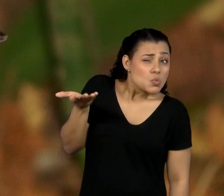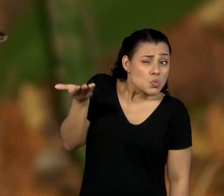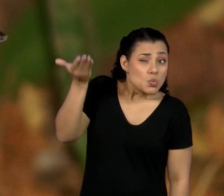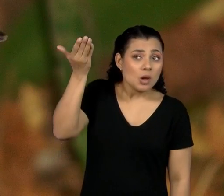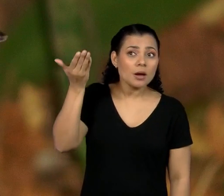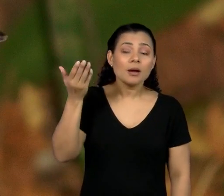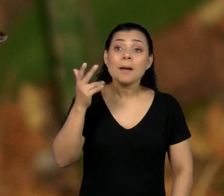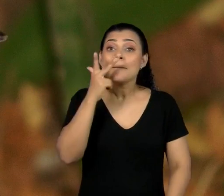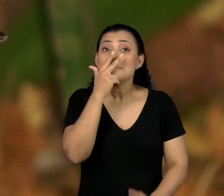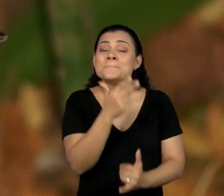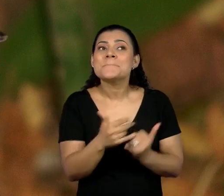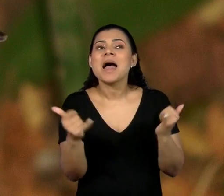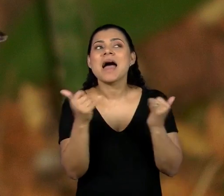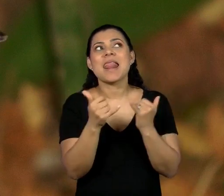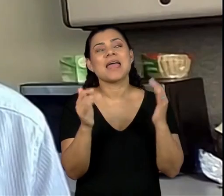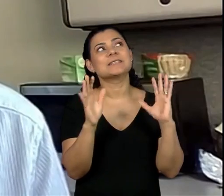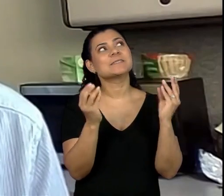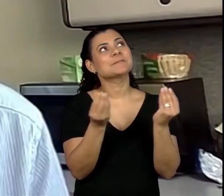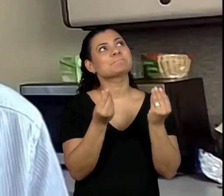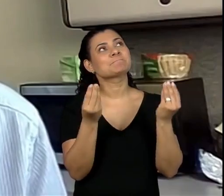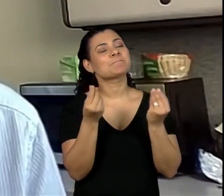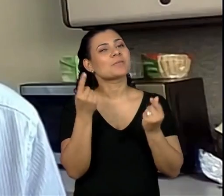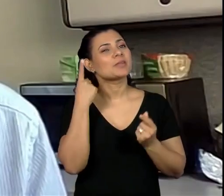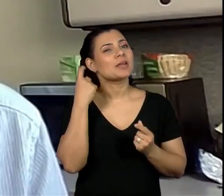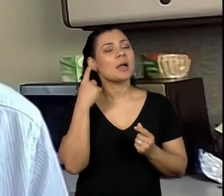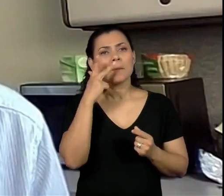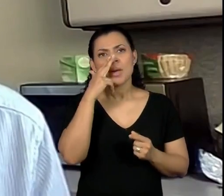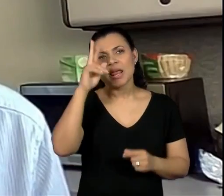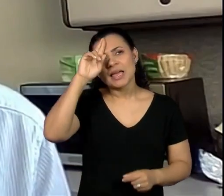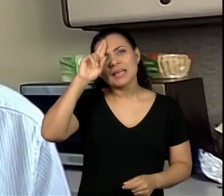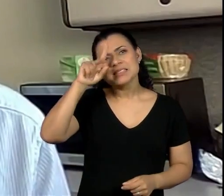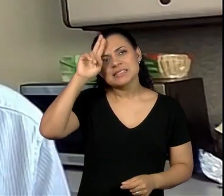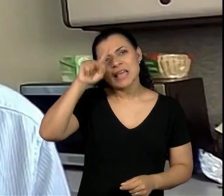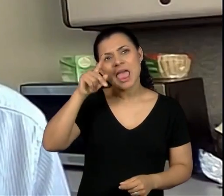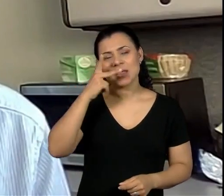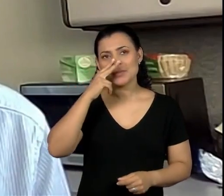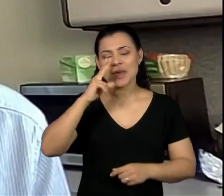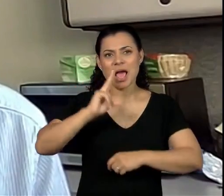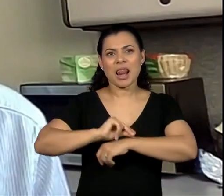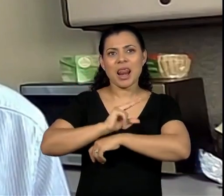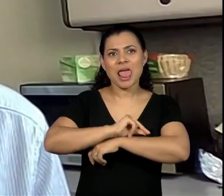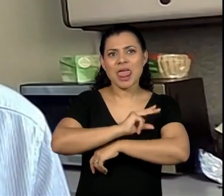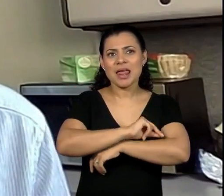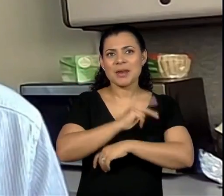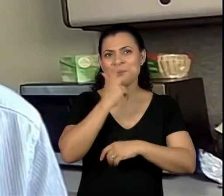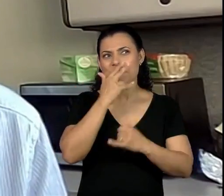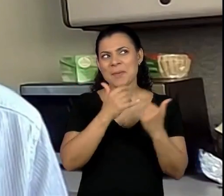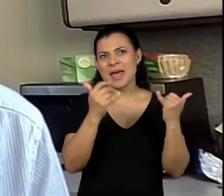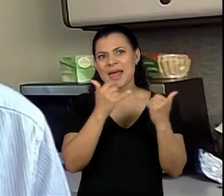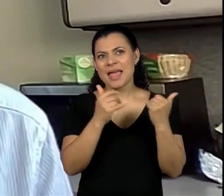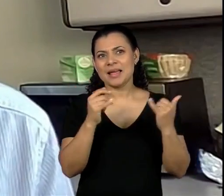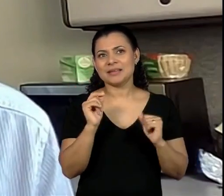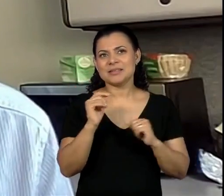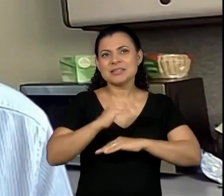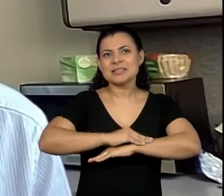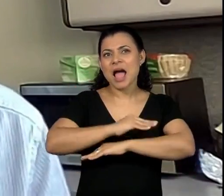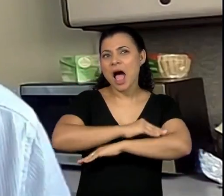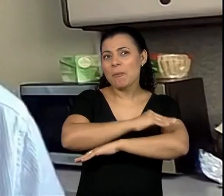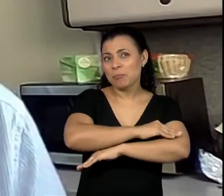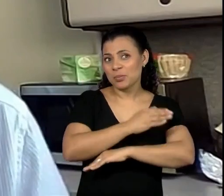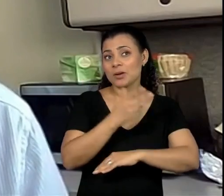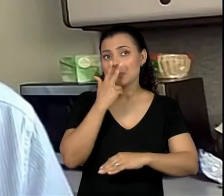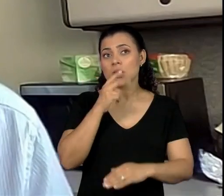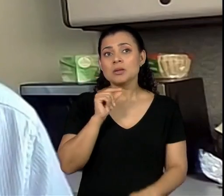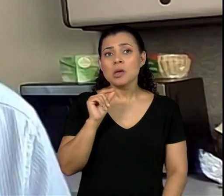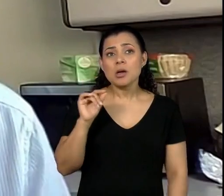Ele parece, na verdade, um som, talvez, de um inseto ou de alguns tipos de sapos, que tem